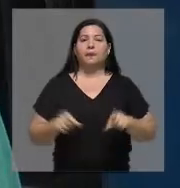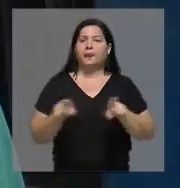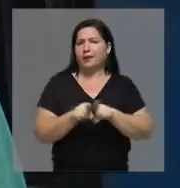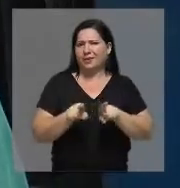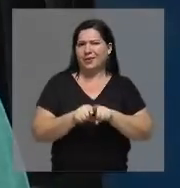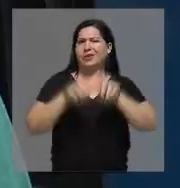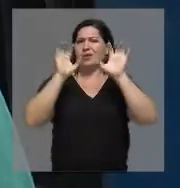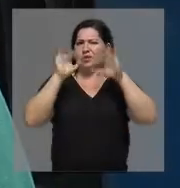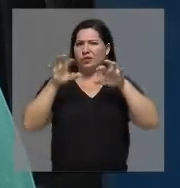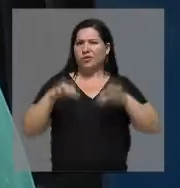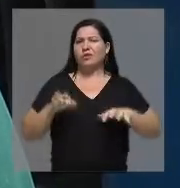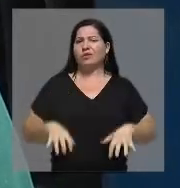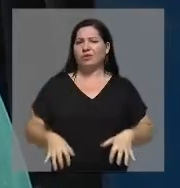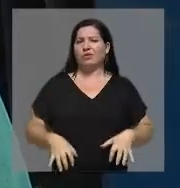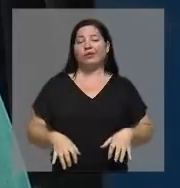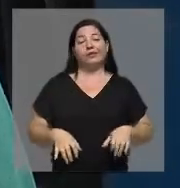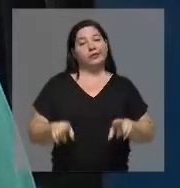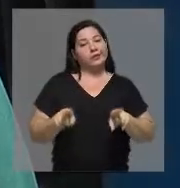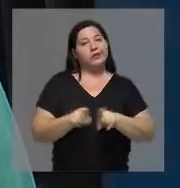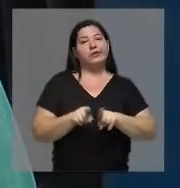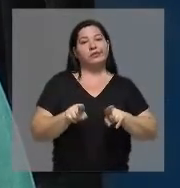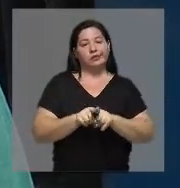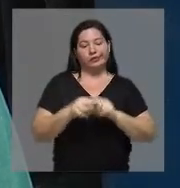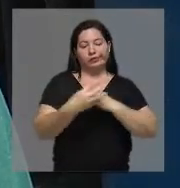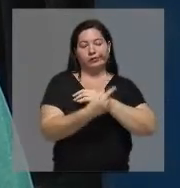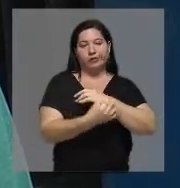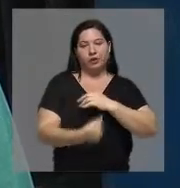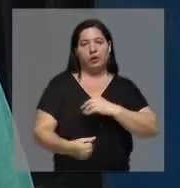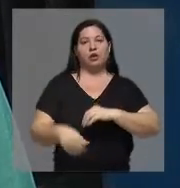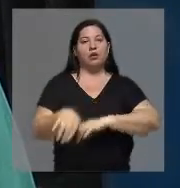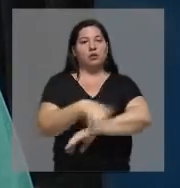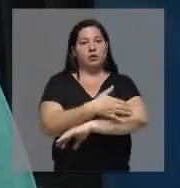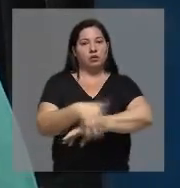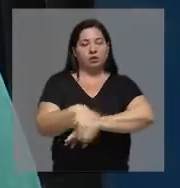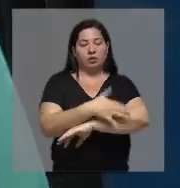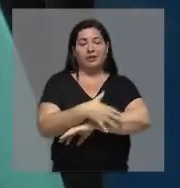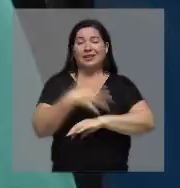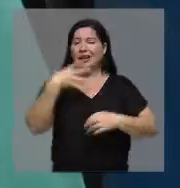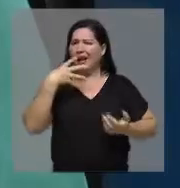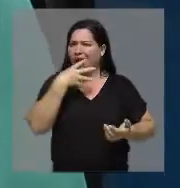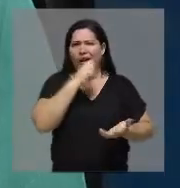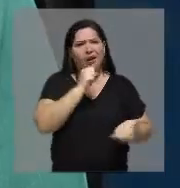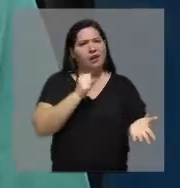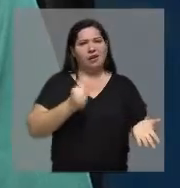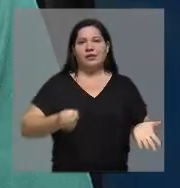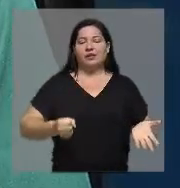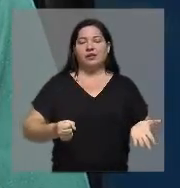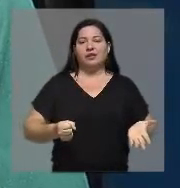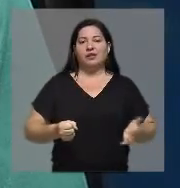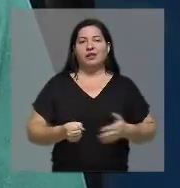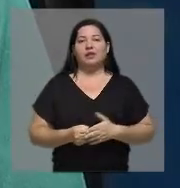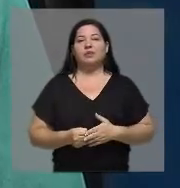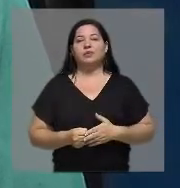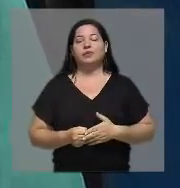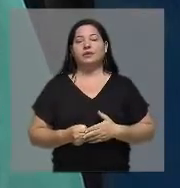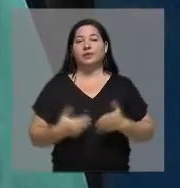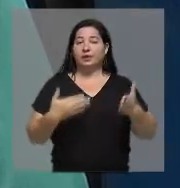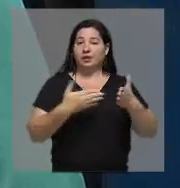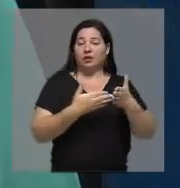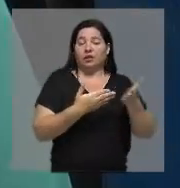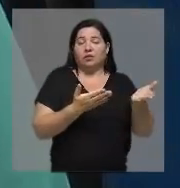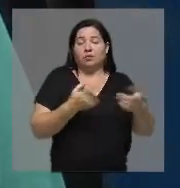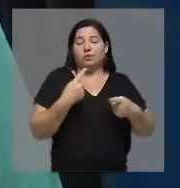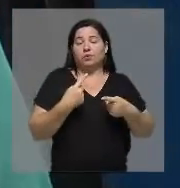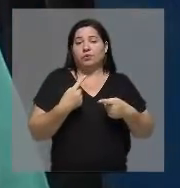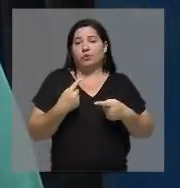chuva, a gente sabe que isso também vem a calhar, prejudicar. Mas deteriorou muito rápido. A nossa entrada aqui está praticamente